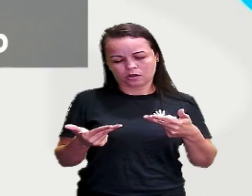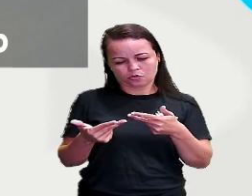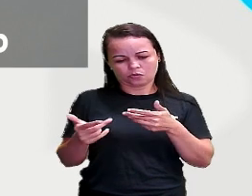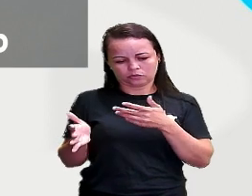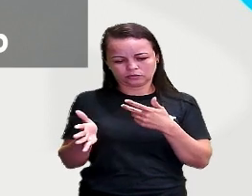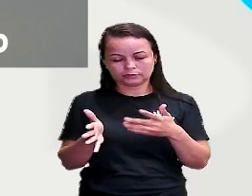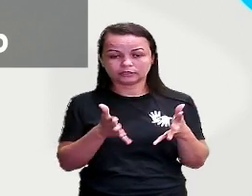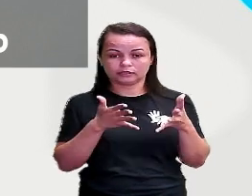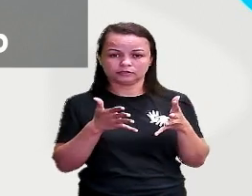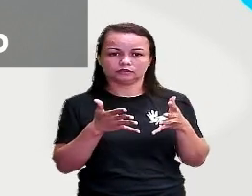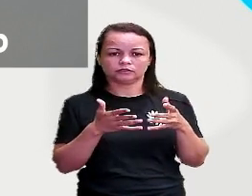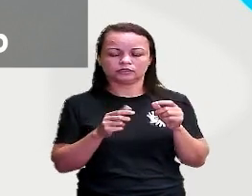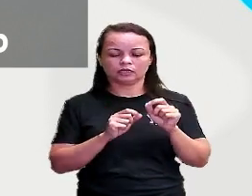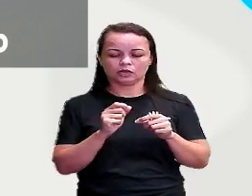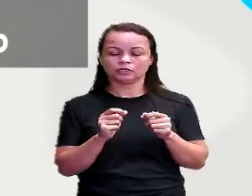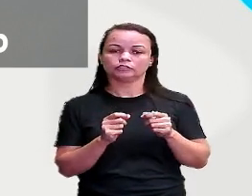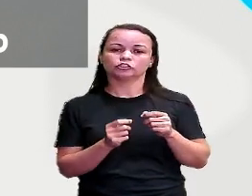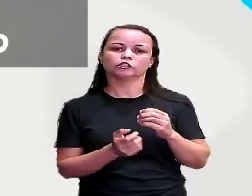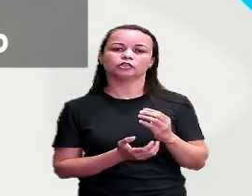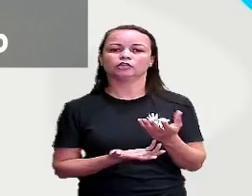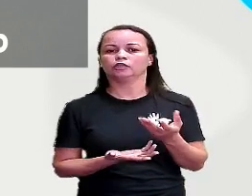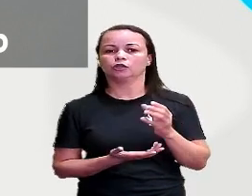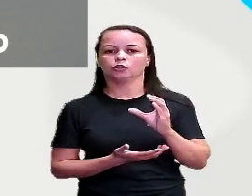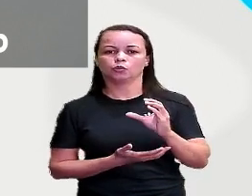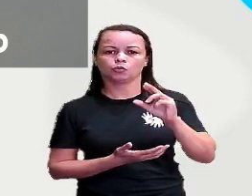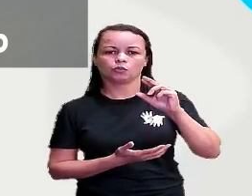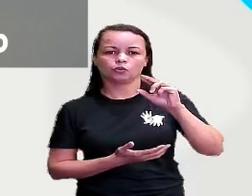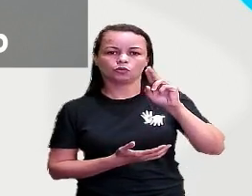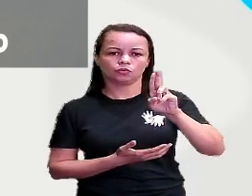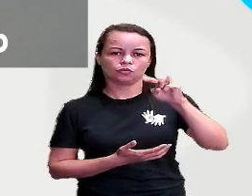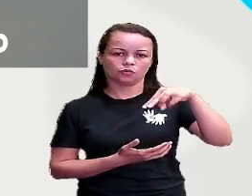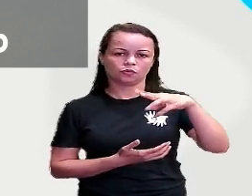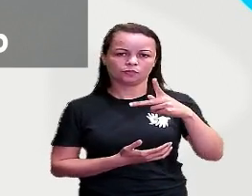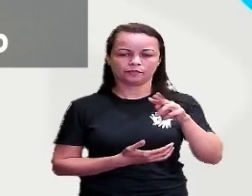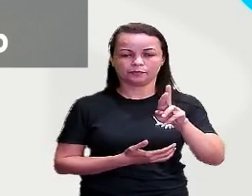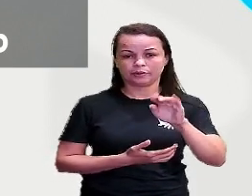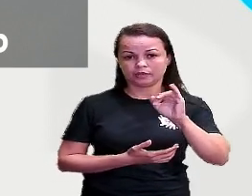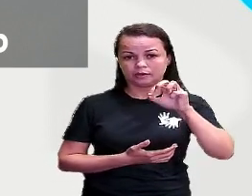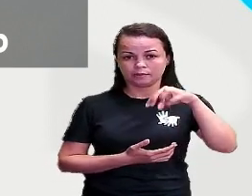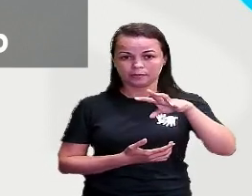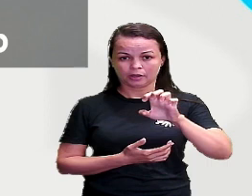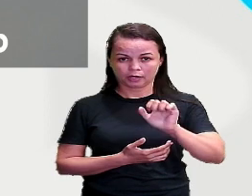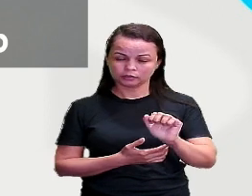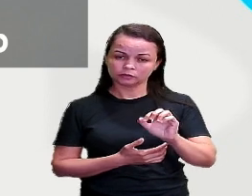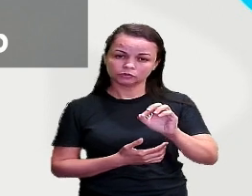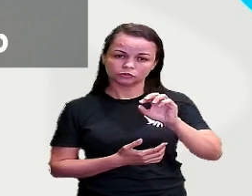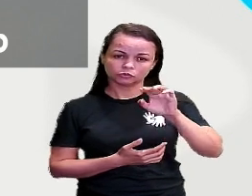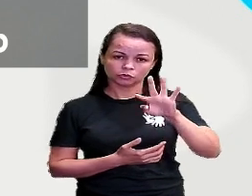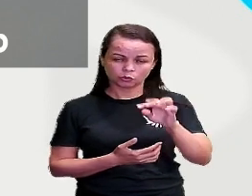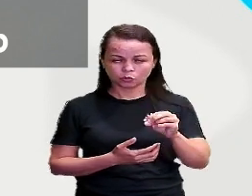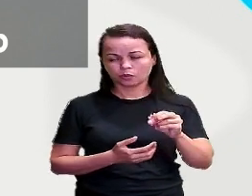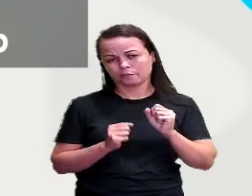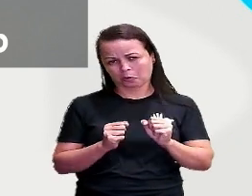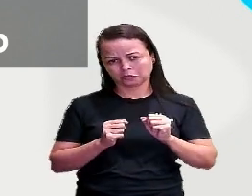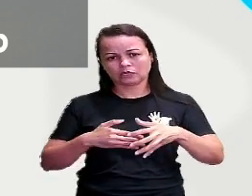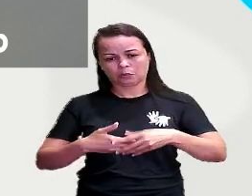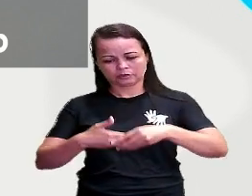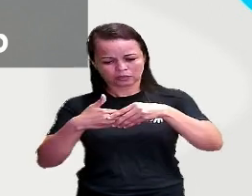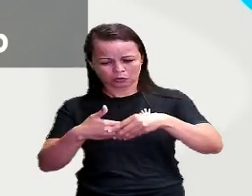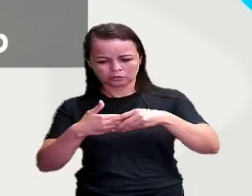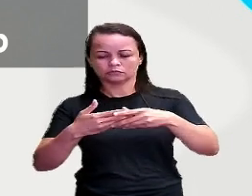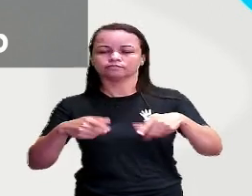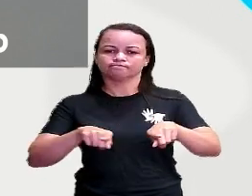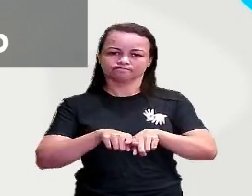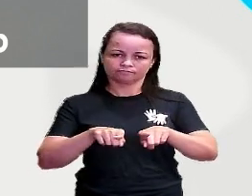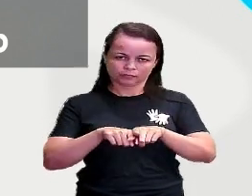execução completa de algo, cumprimento de uma sentença. E pode ser também uma saudação, ou seja, eu vou cumprimentar ali uma pessoa, né?